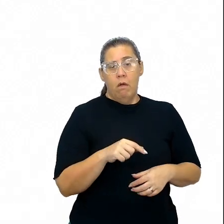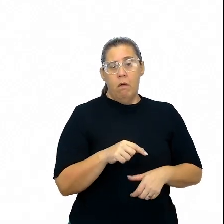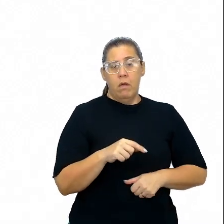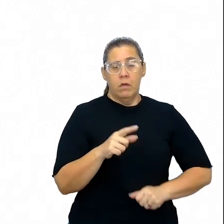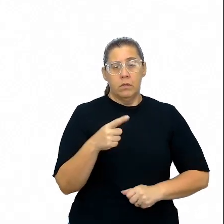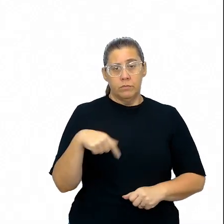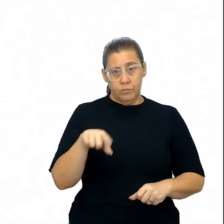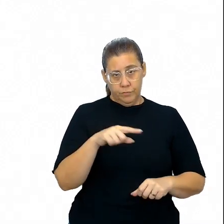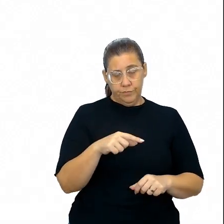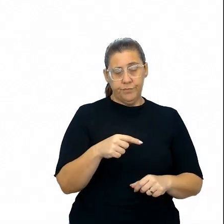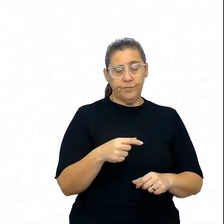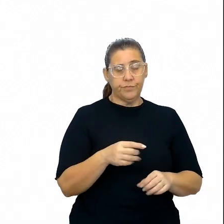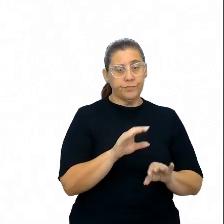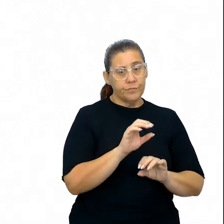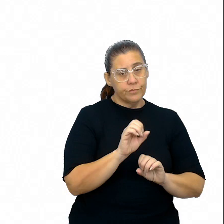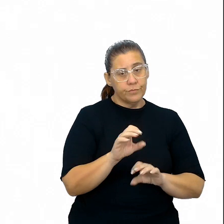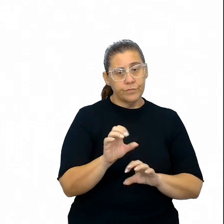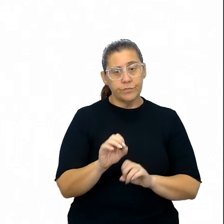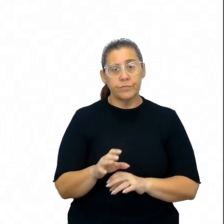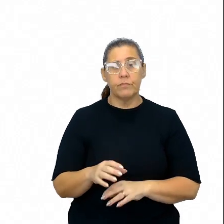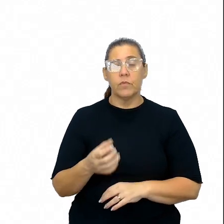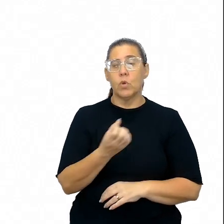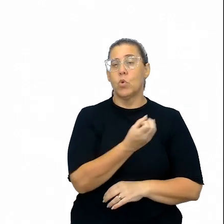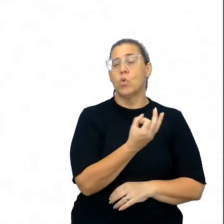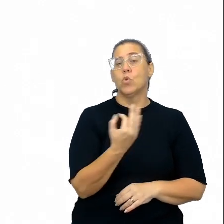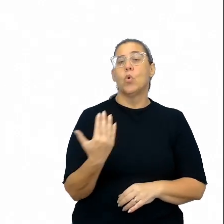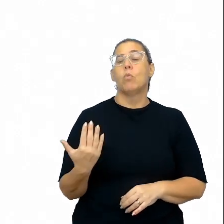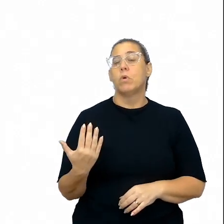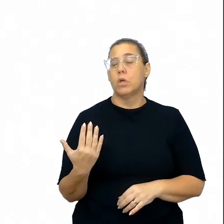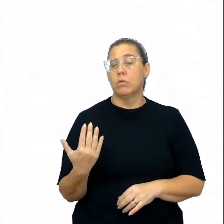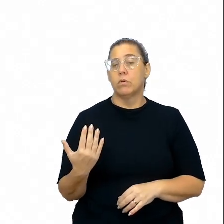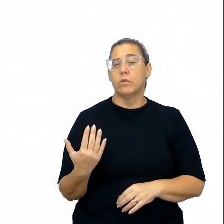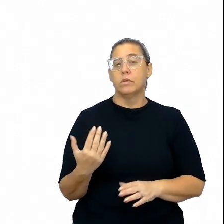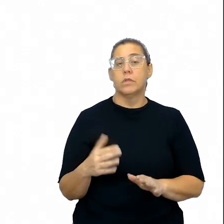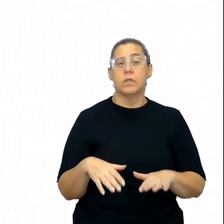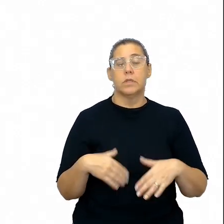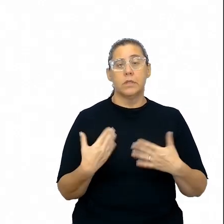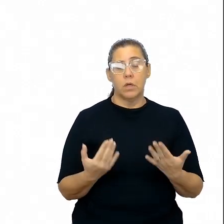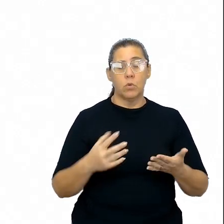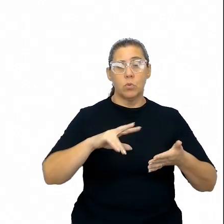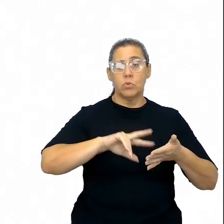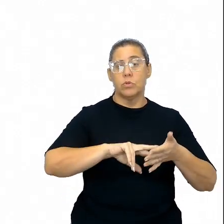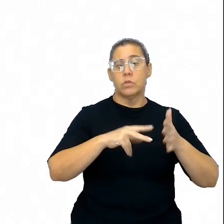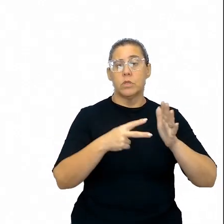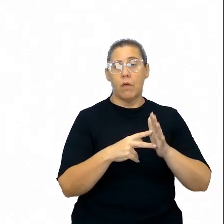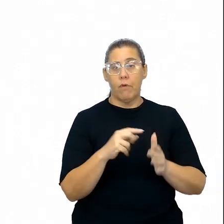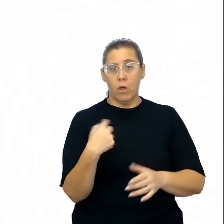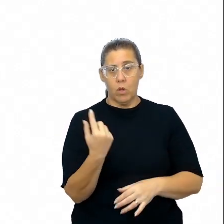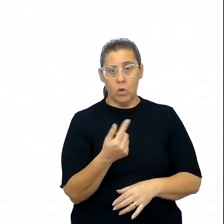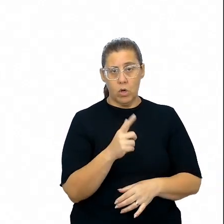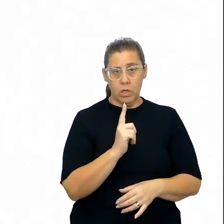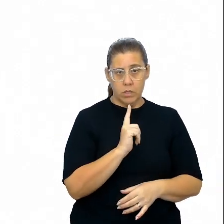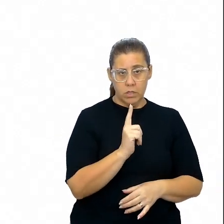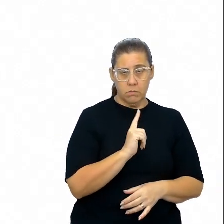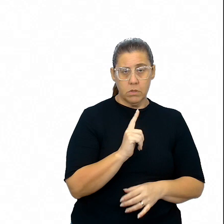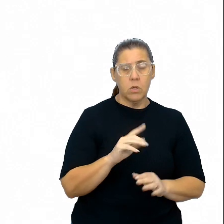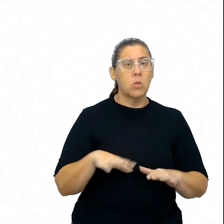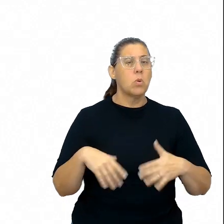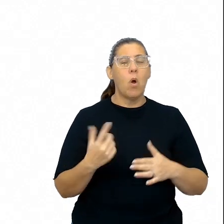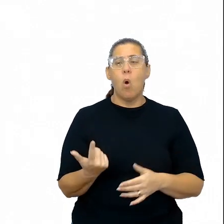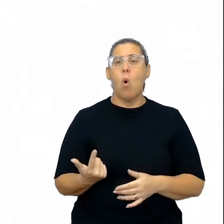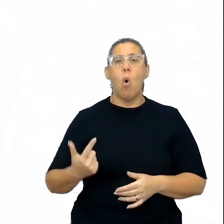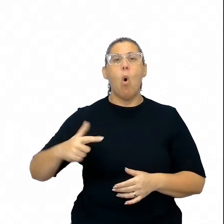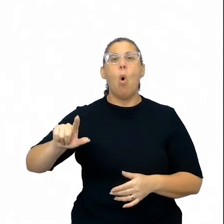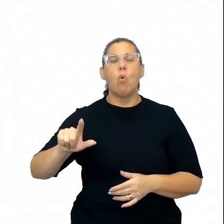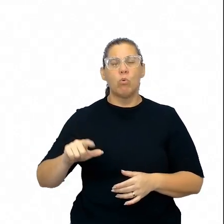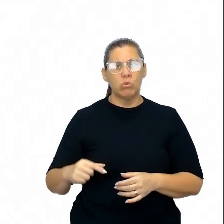está trabalhando com esses números para nós. Então, além desses significados que nós temos, né? Quais são os outros